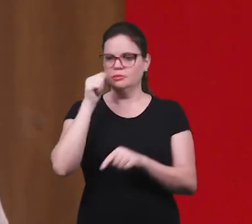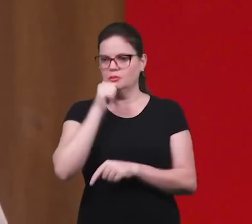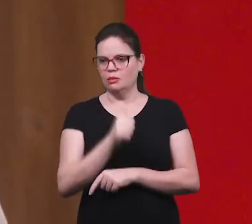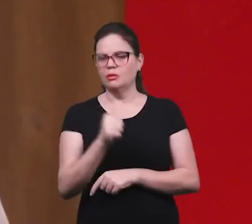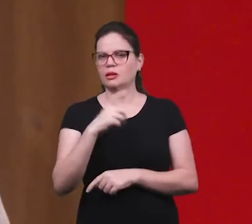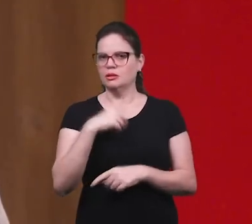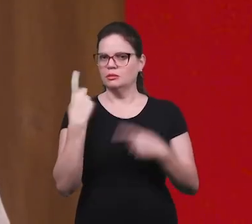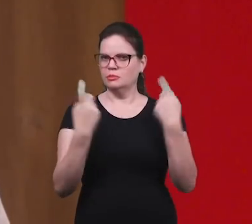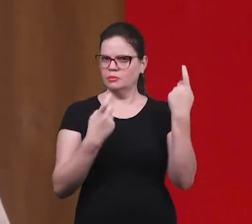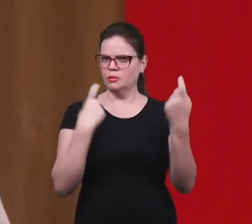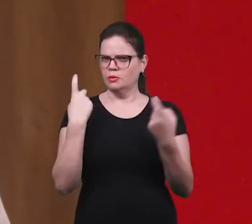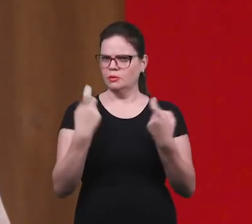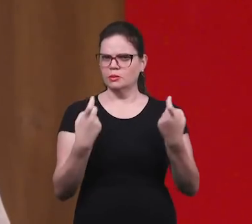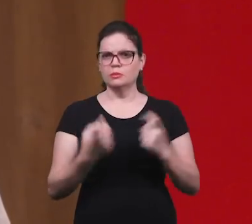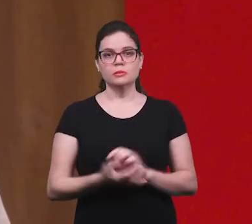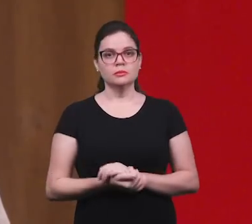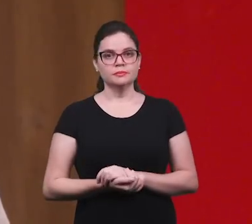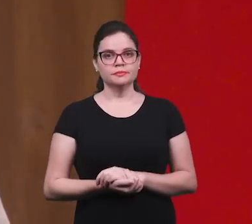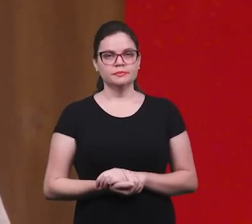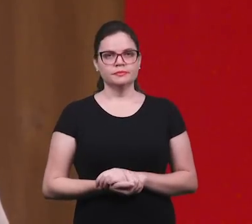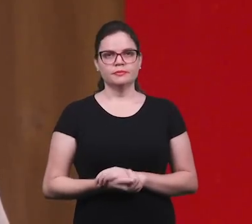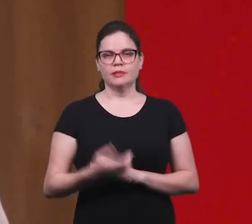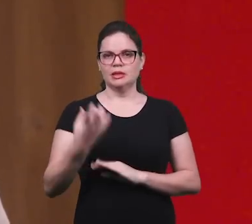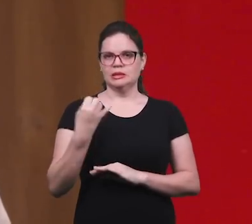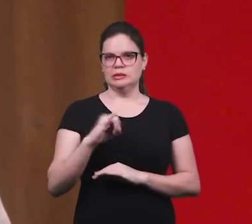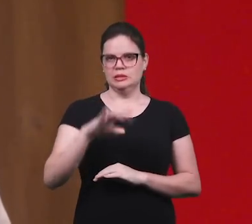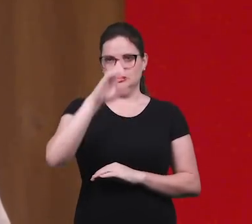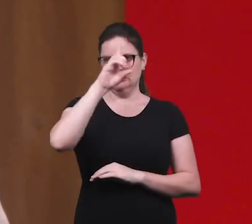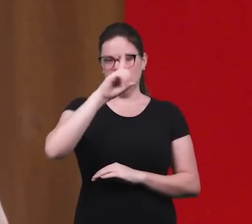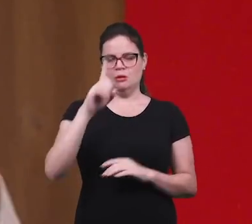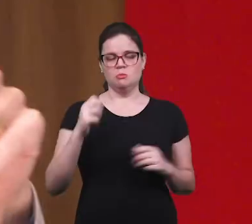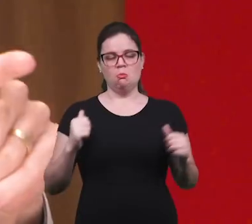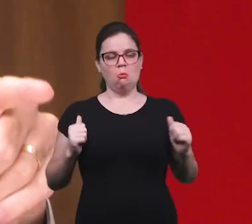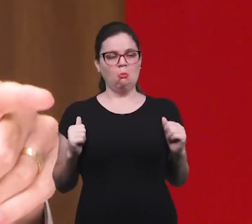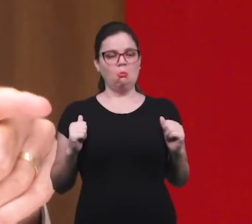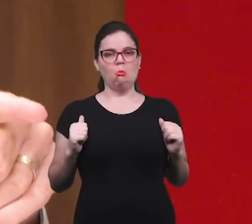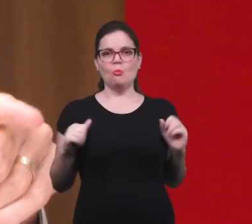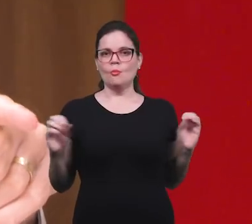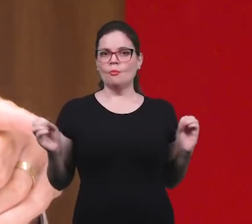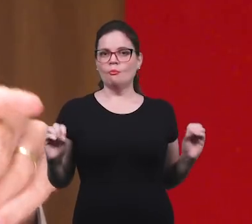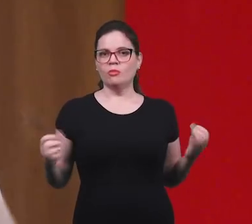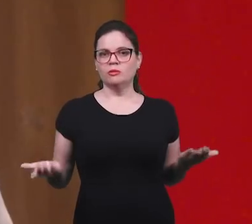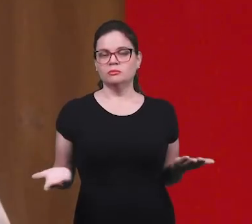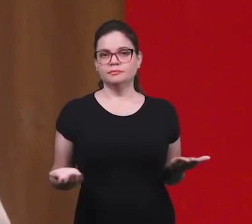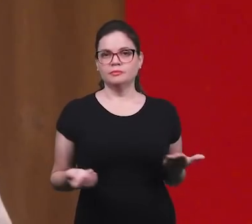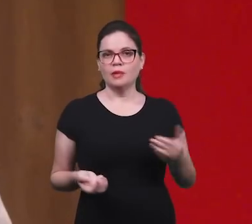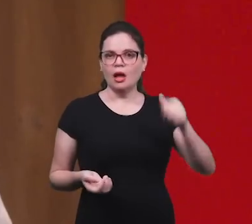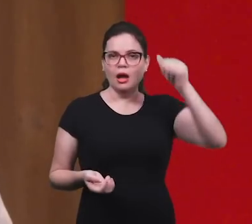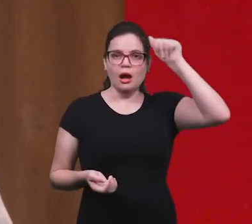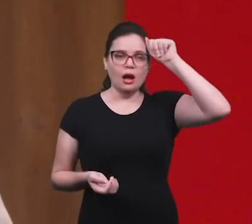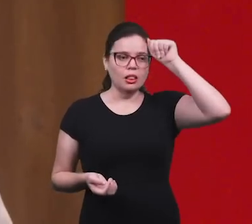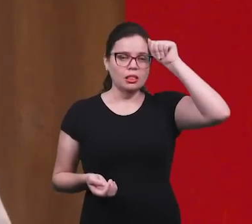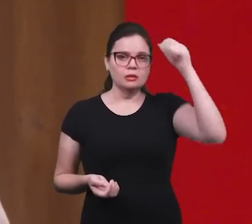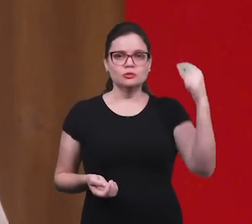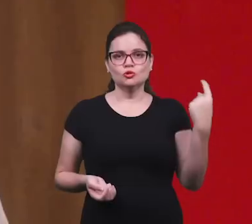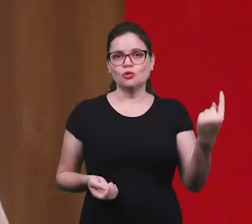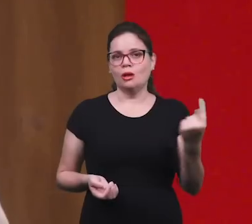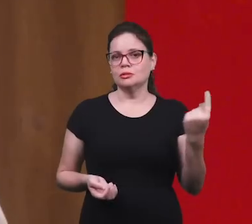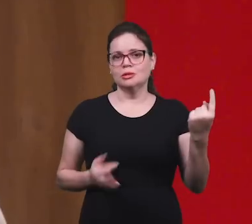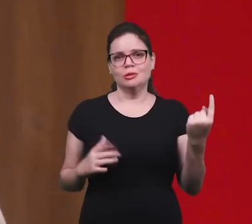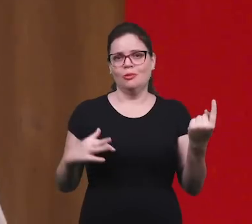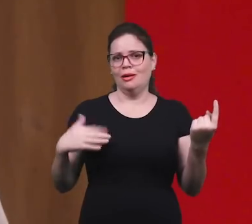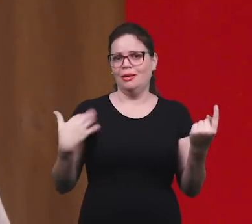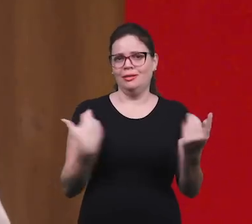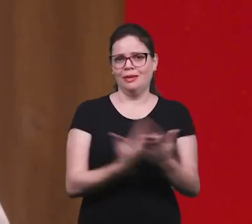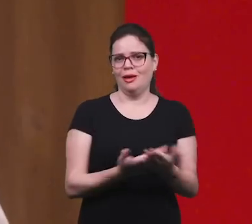mulher, né? Veja, se ele não se preocupasse, Adão tinha passado desapercebido lá na